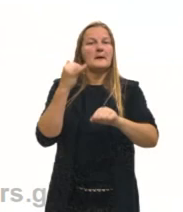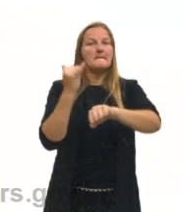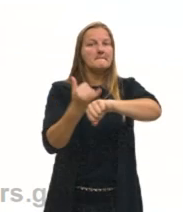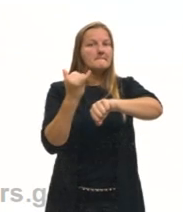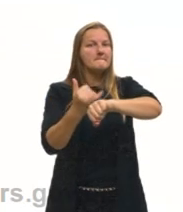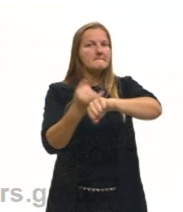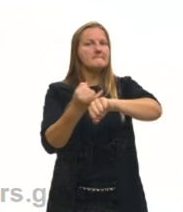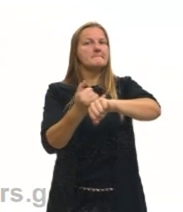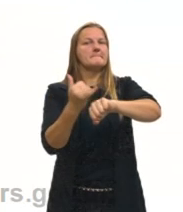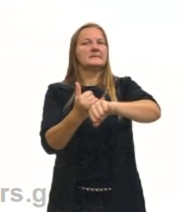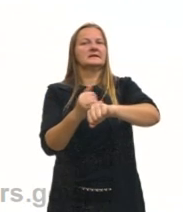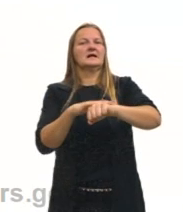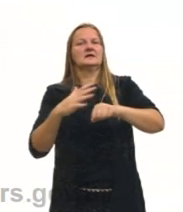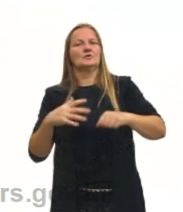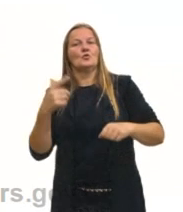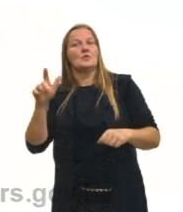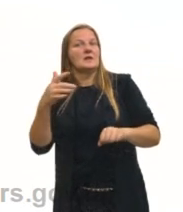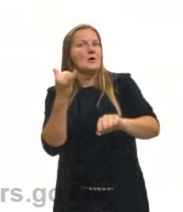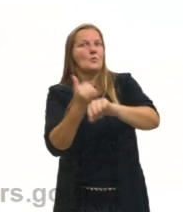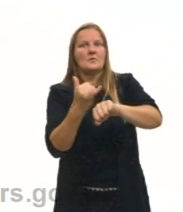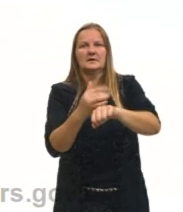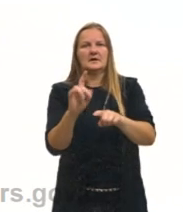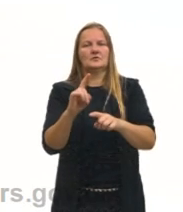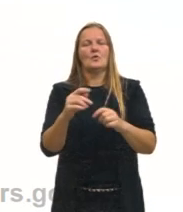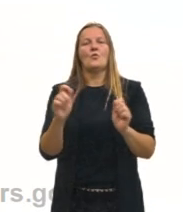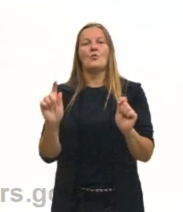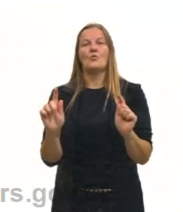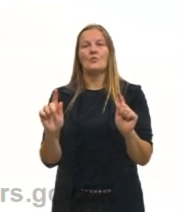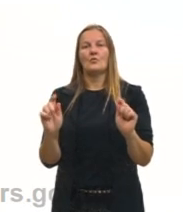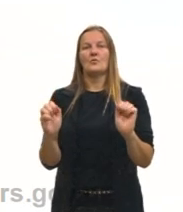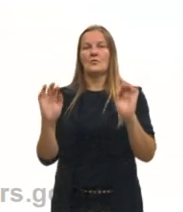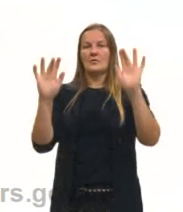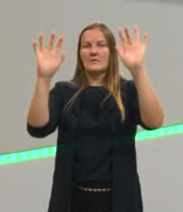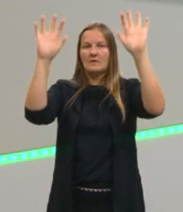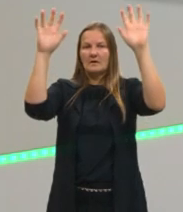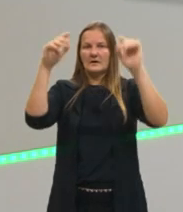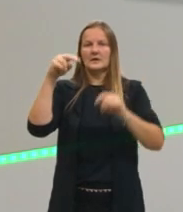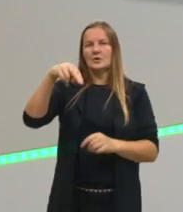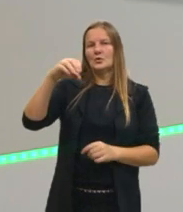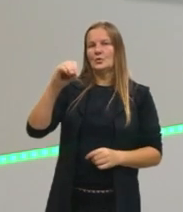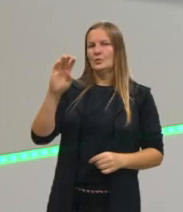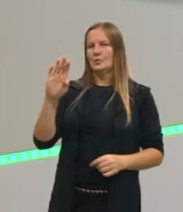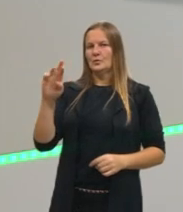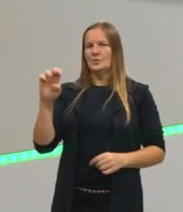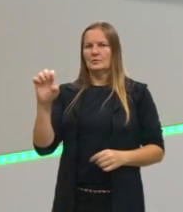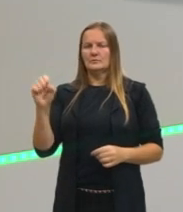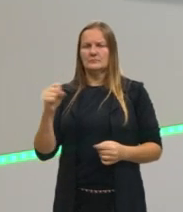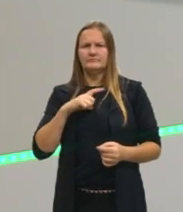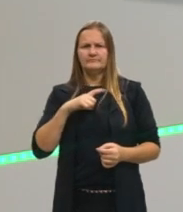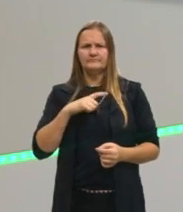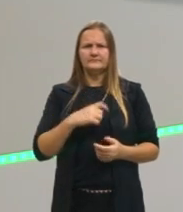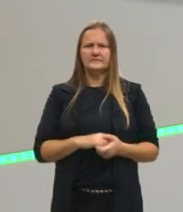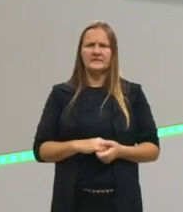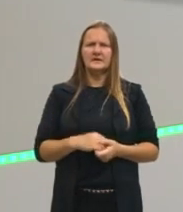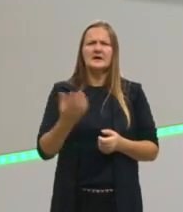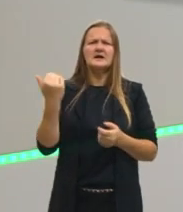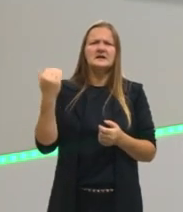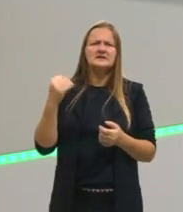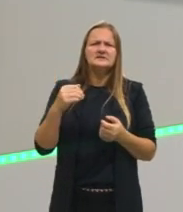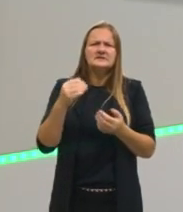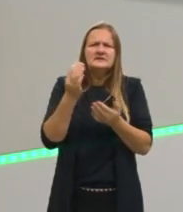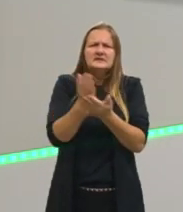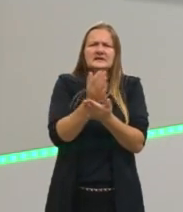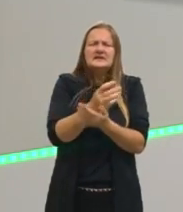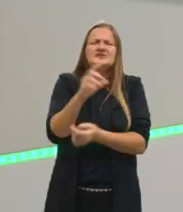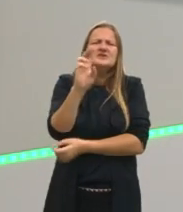metais ametais e os gases nobres antigamente tá alguns anos atrás caiu a classificação de